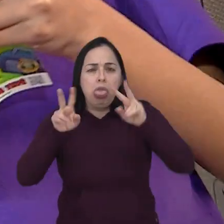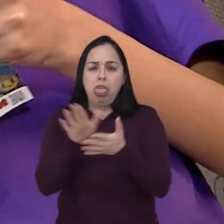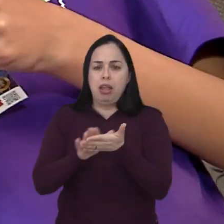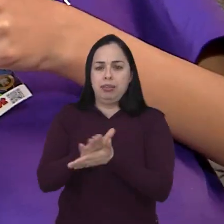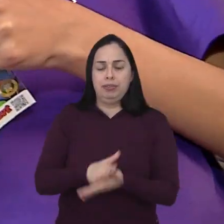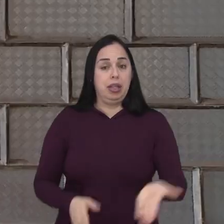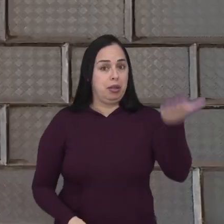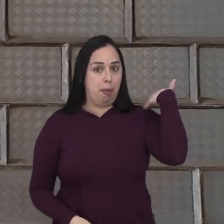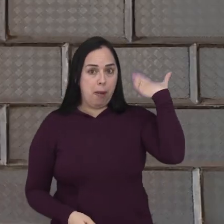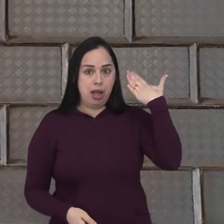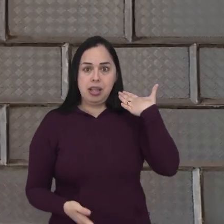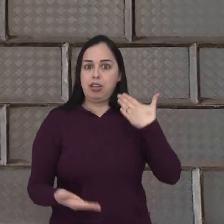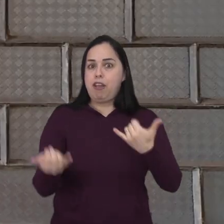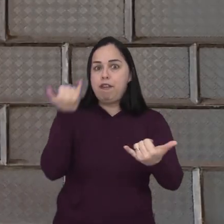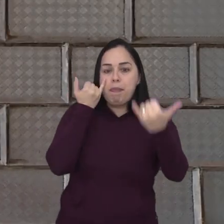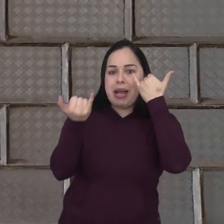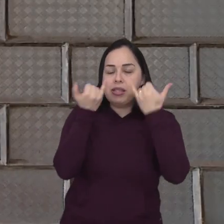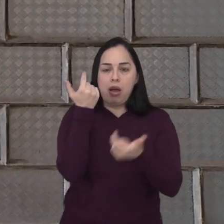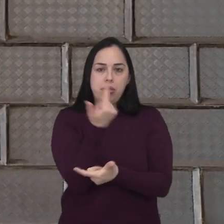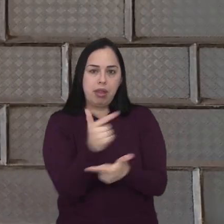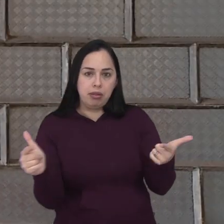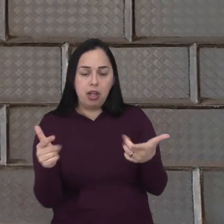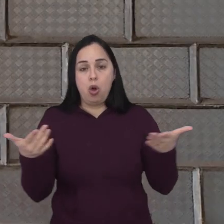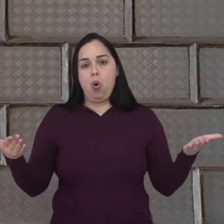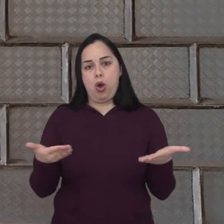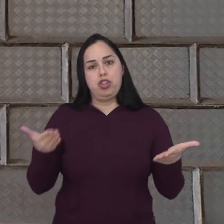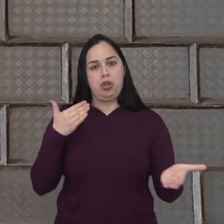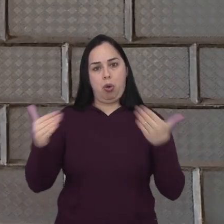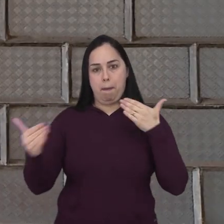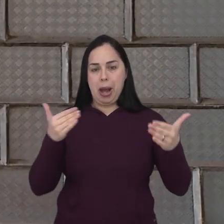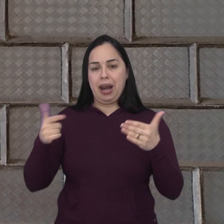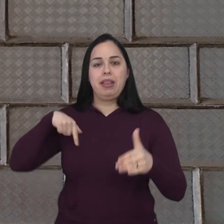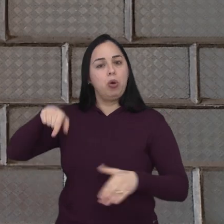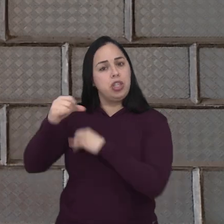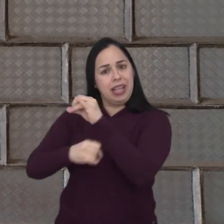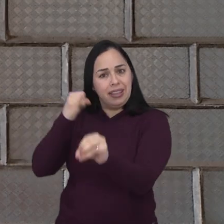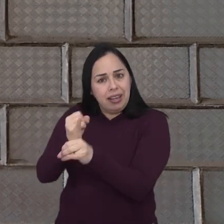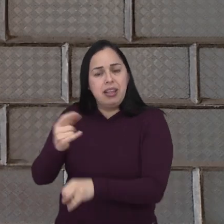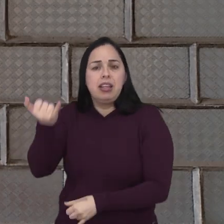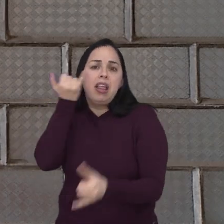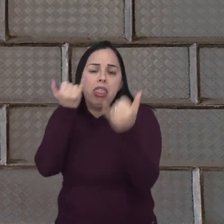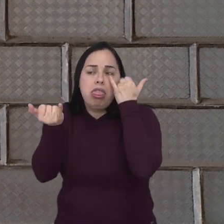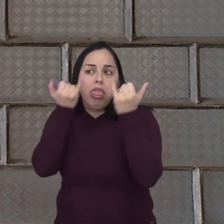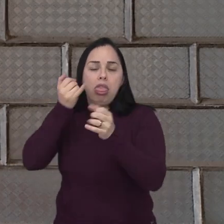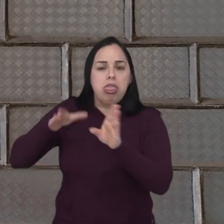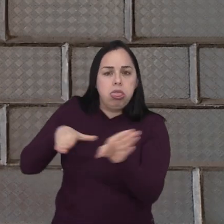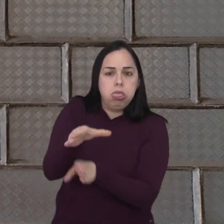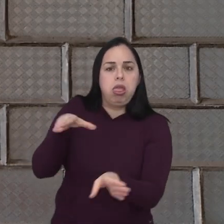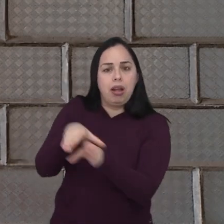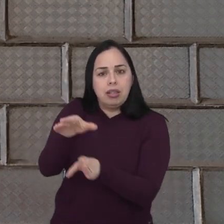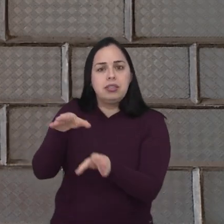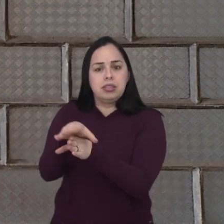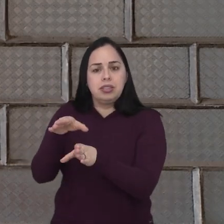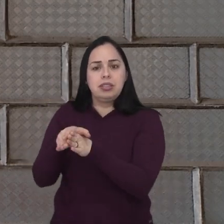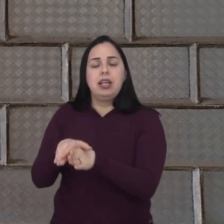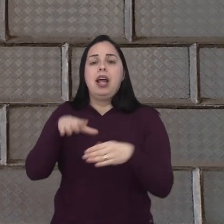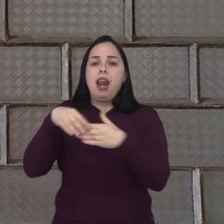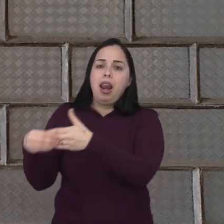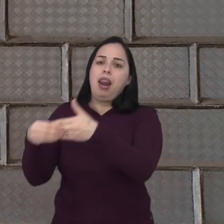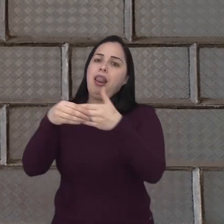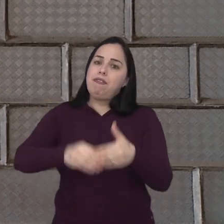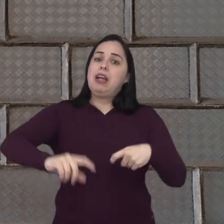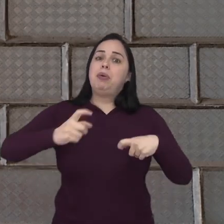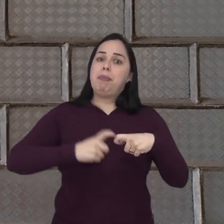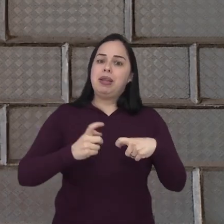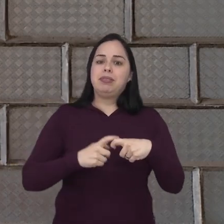do filho. Como antigamente não tinha tanto acesso, tanta informação, igual é hoje a internet, né? Que falam desde cedo